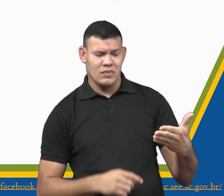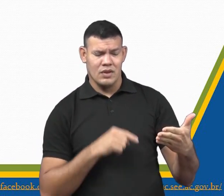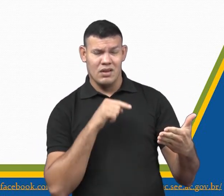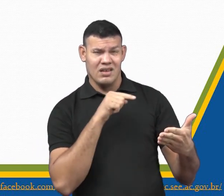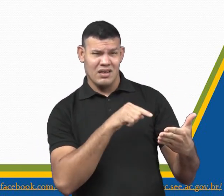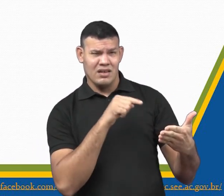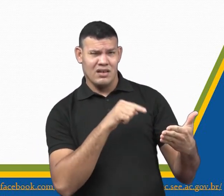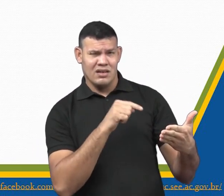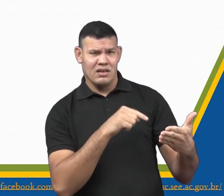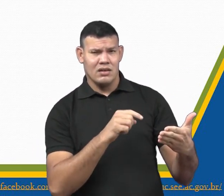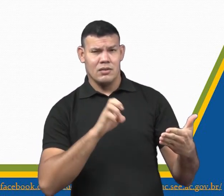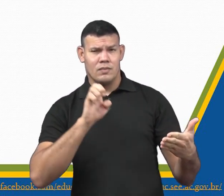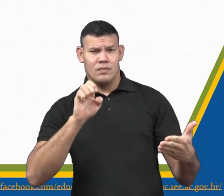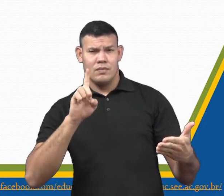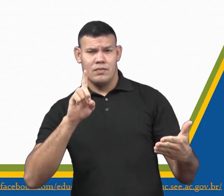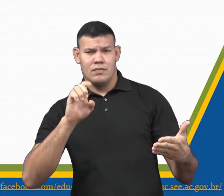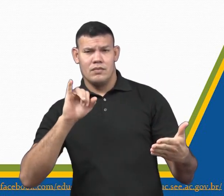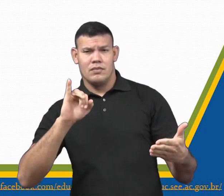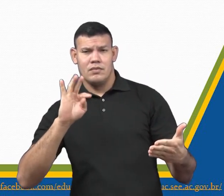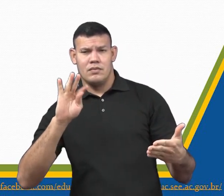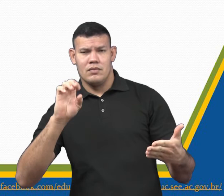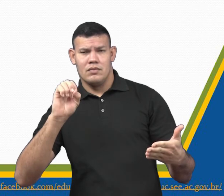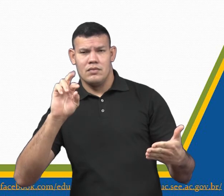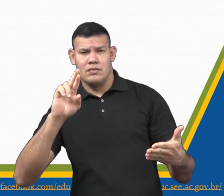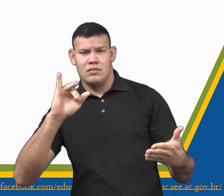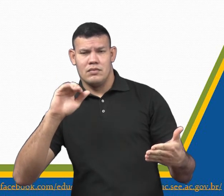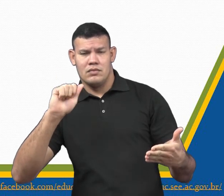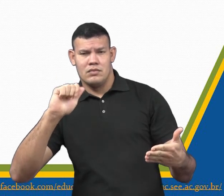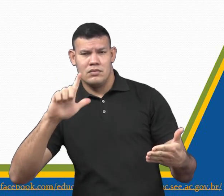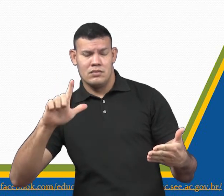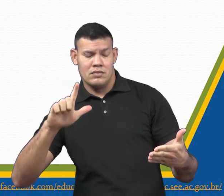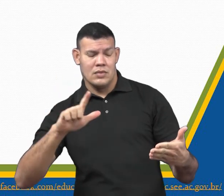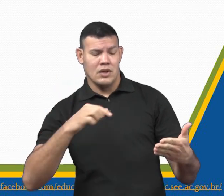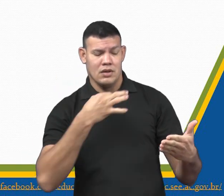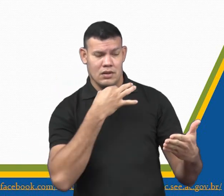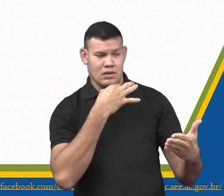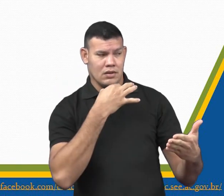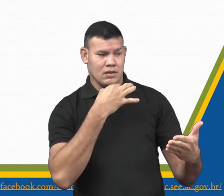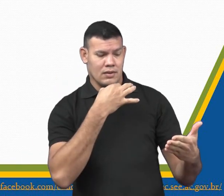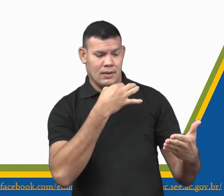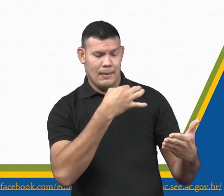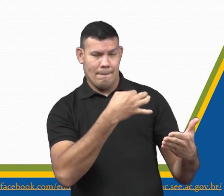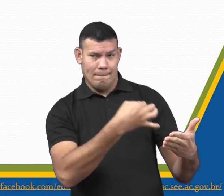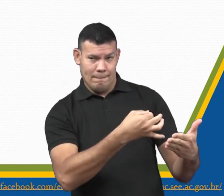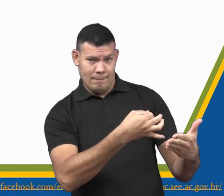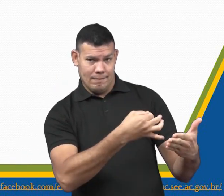do gênero editorial. Um texto dissertativo